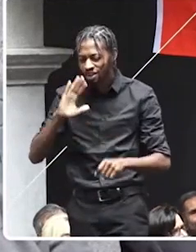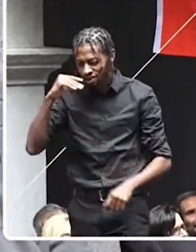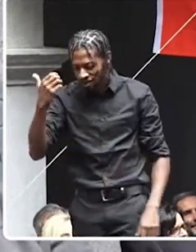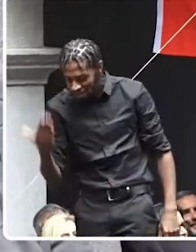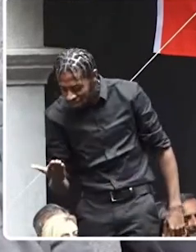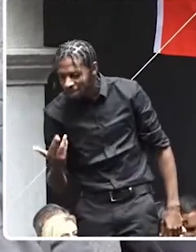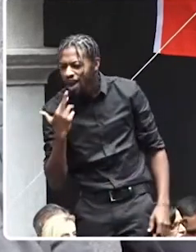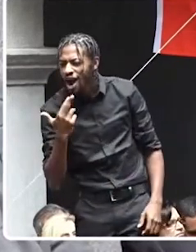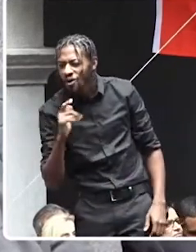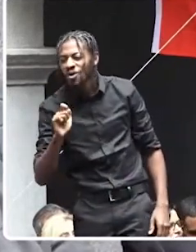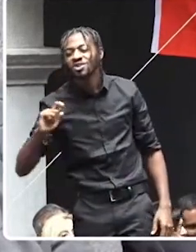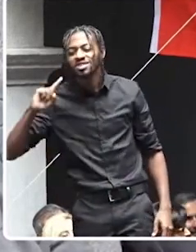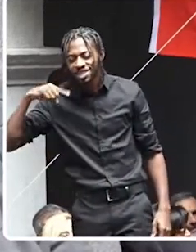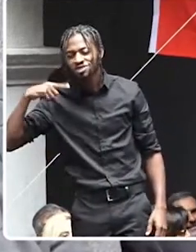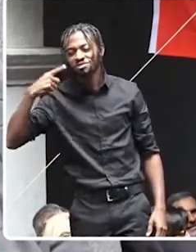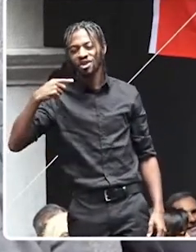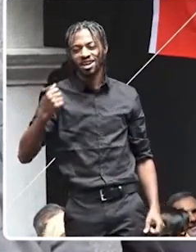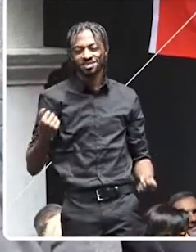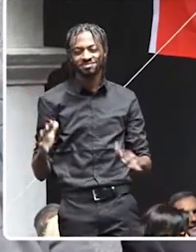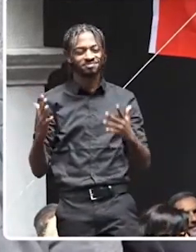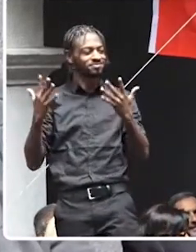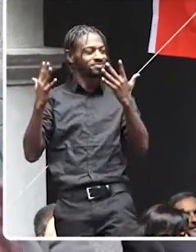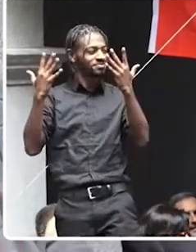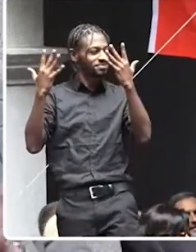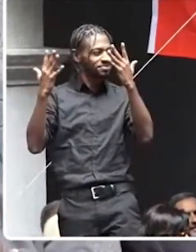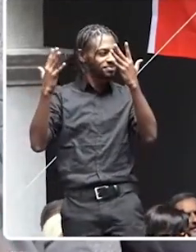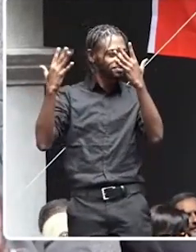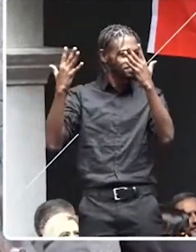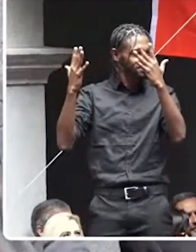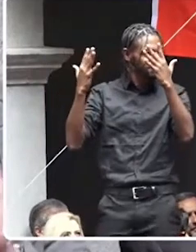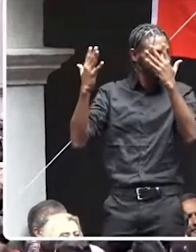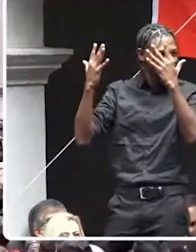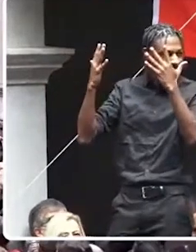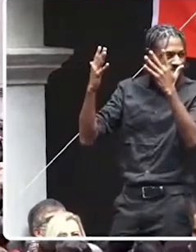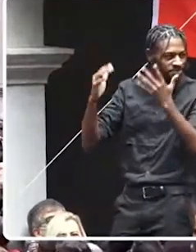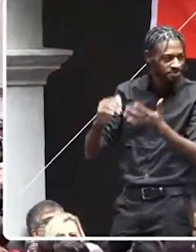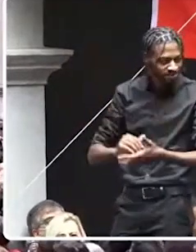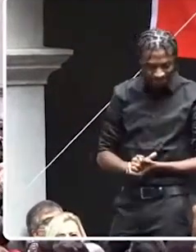dos advogados, em homenagem à bandeira do Largo de São Francisco.